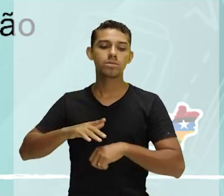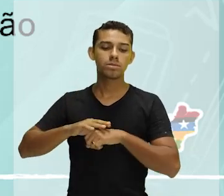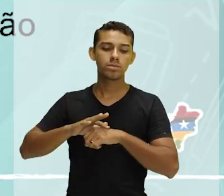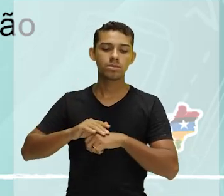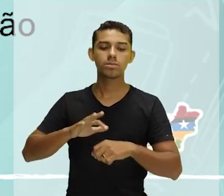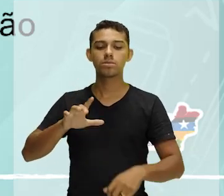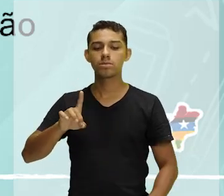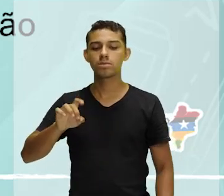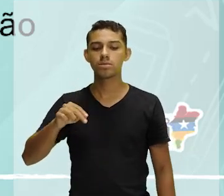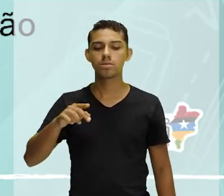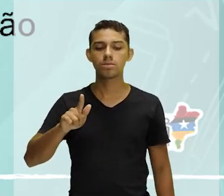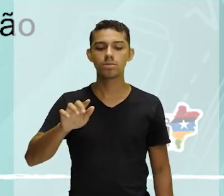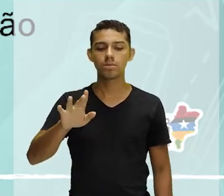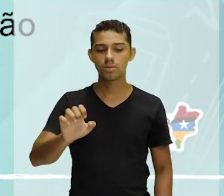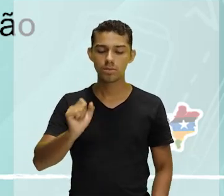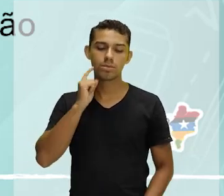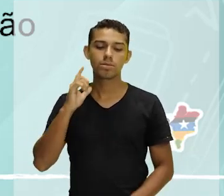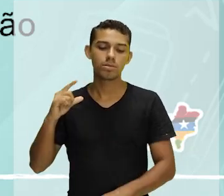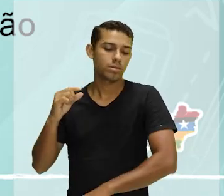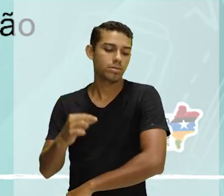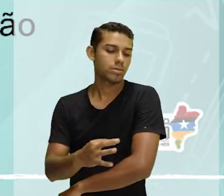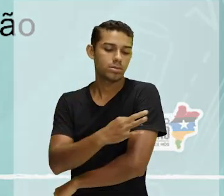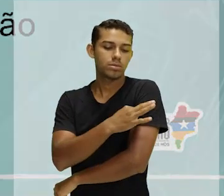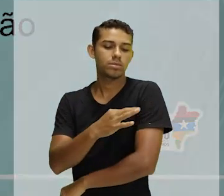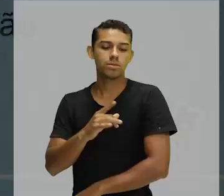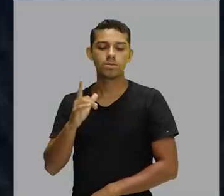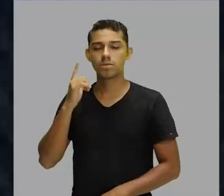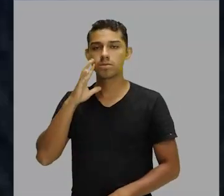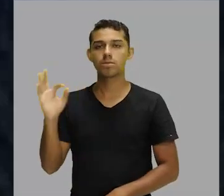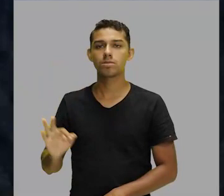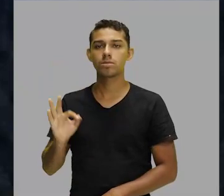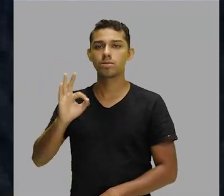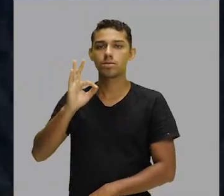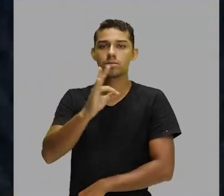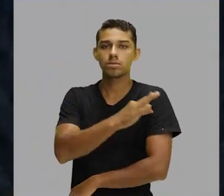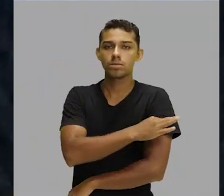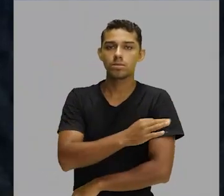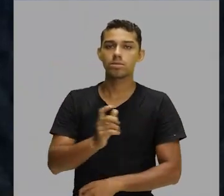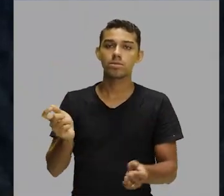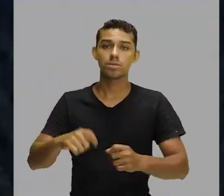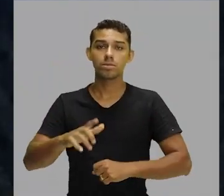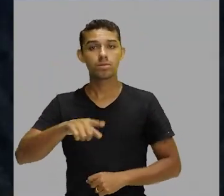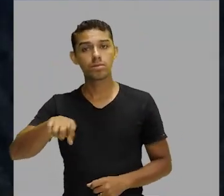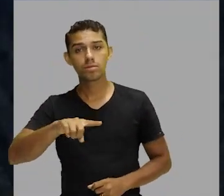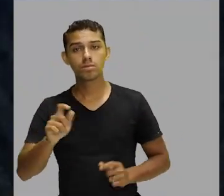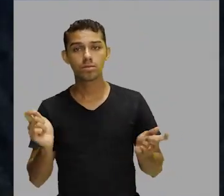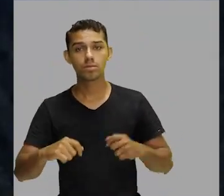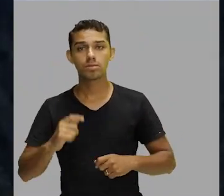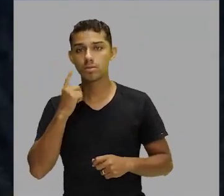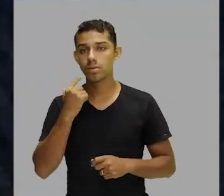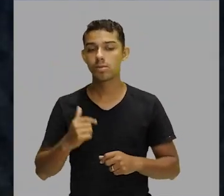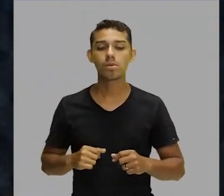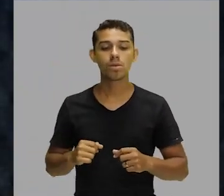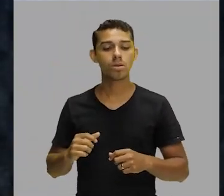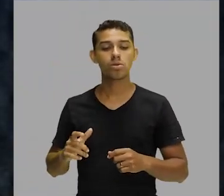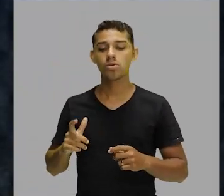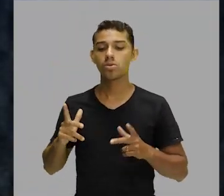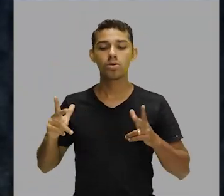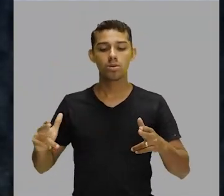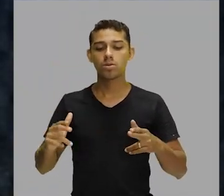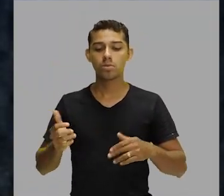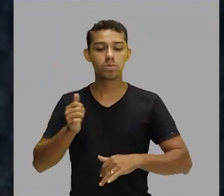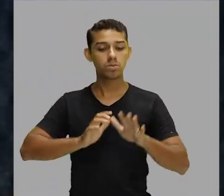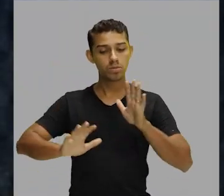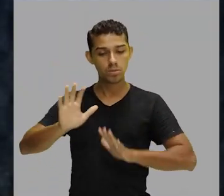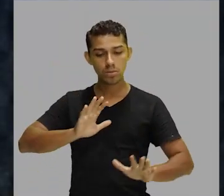pode ser transmitido pela picada da fêmea do mosquito, né? Você tem que fazer o mesmo mecanismo de prevenção que